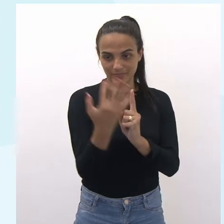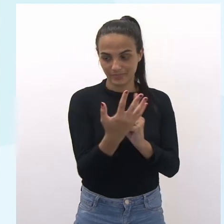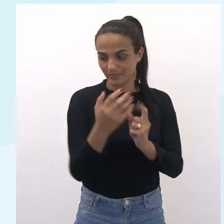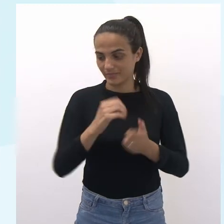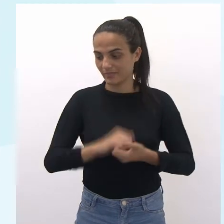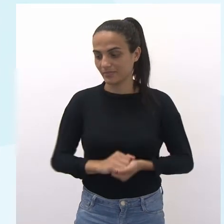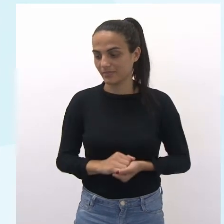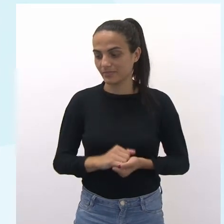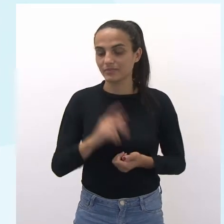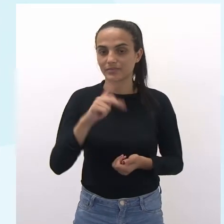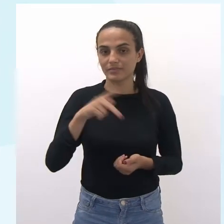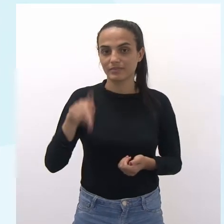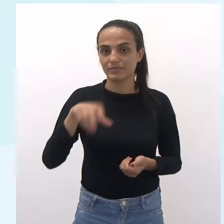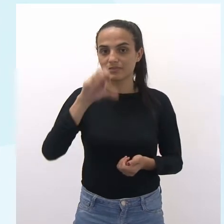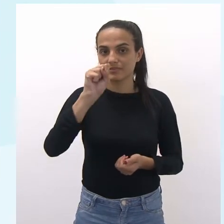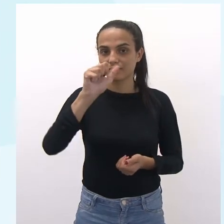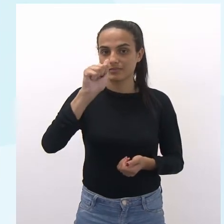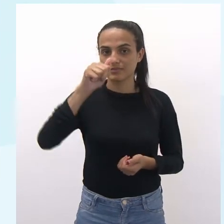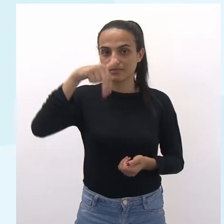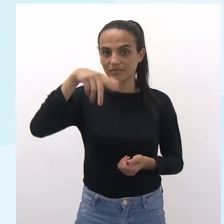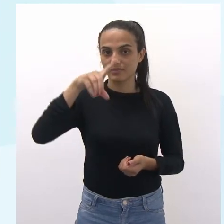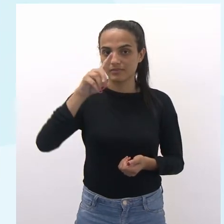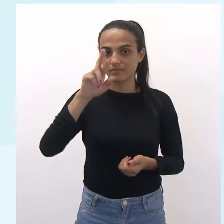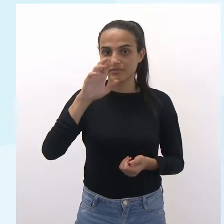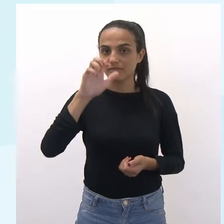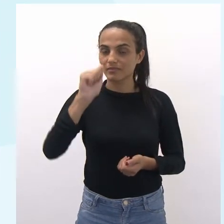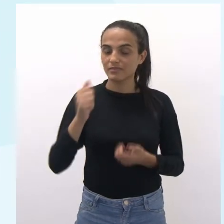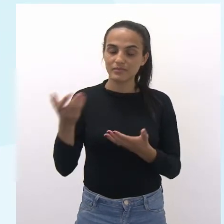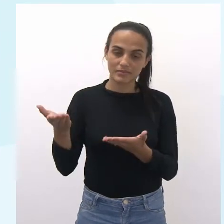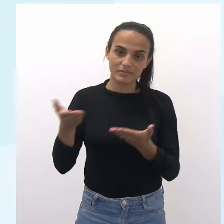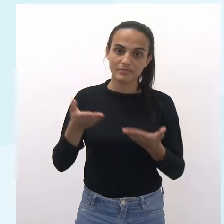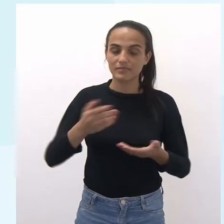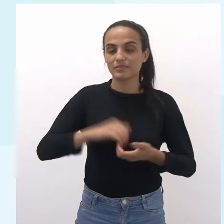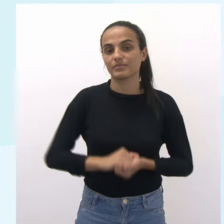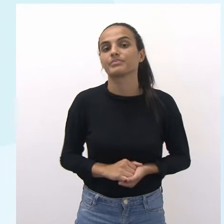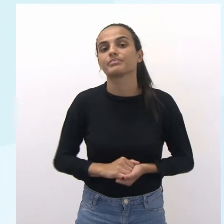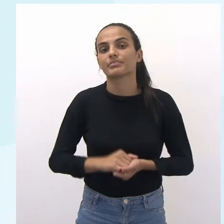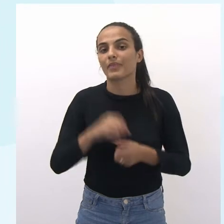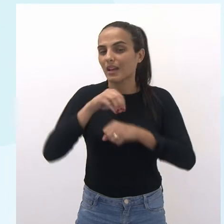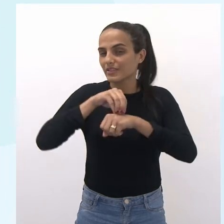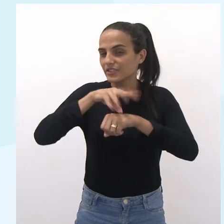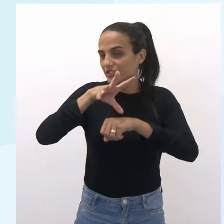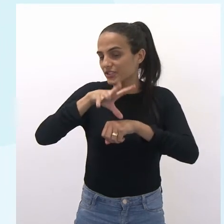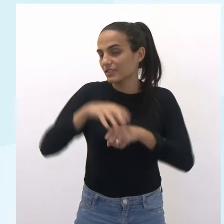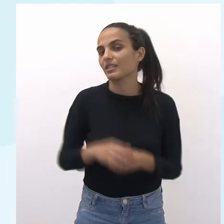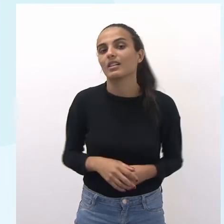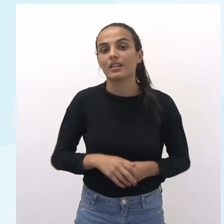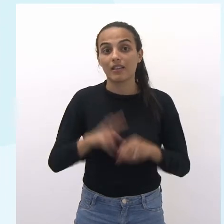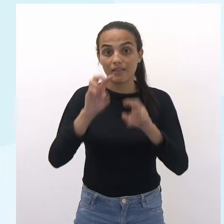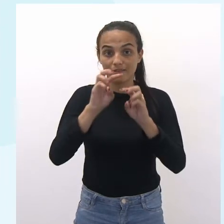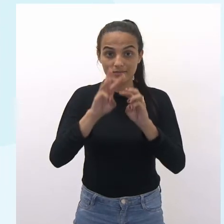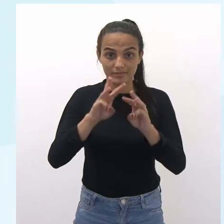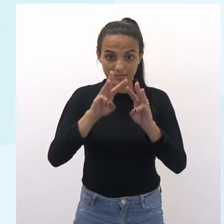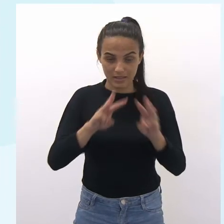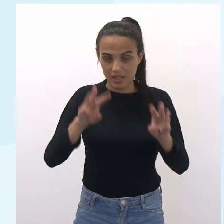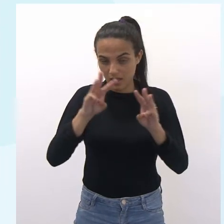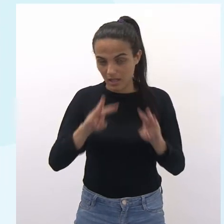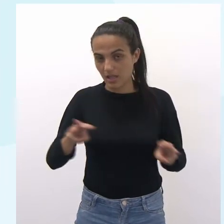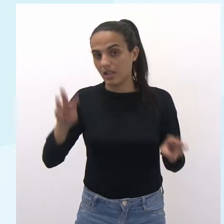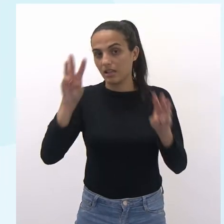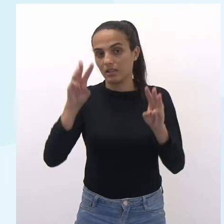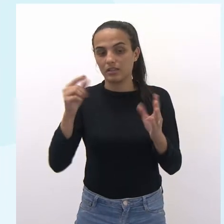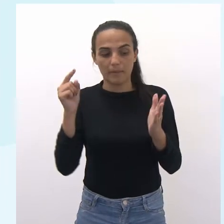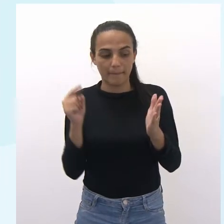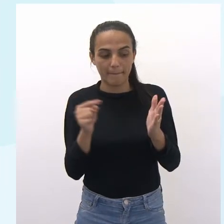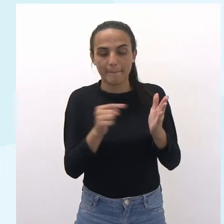nós também informações. Então, professores, a dica é essa, acessem lá, né, as notas de rodapé,